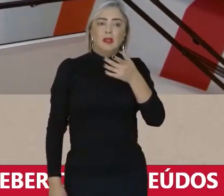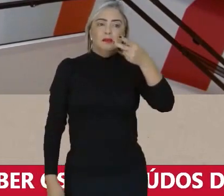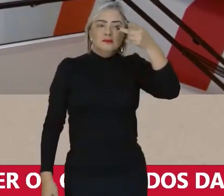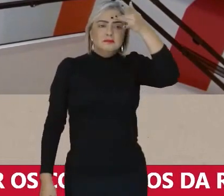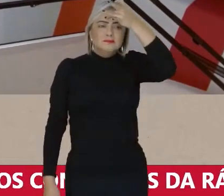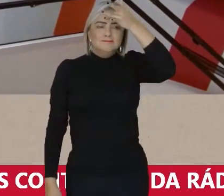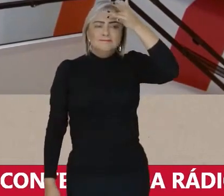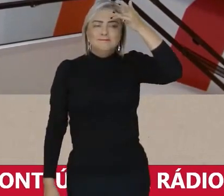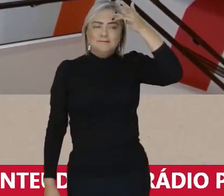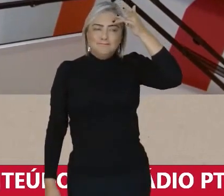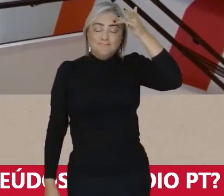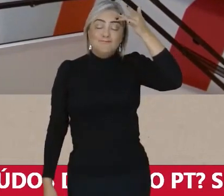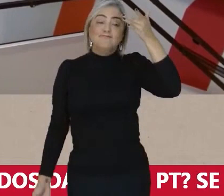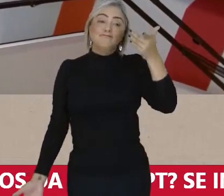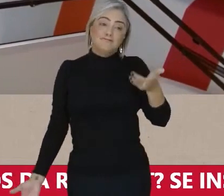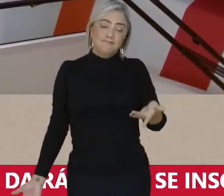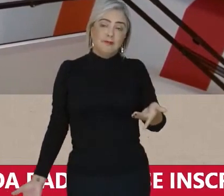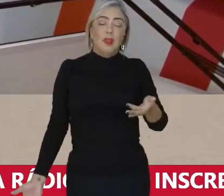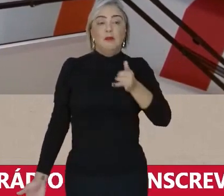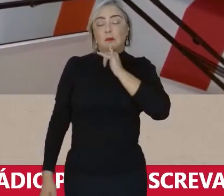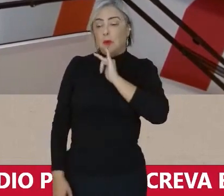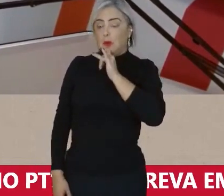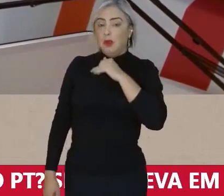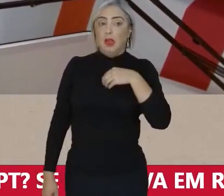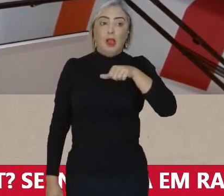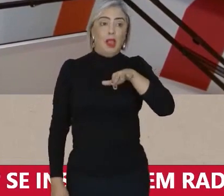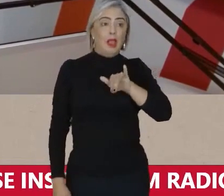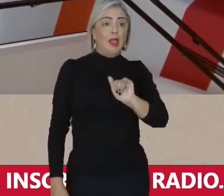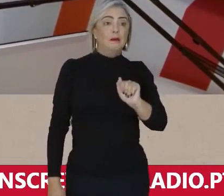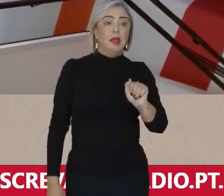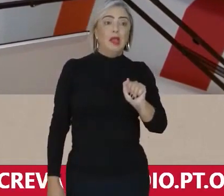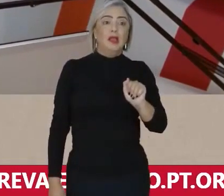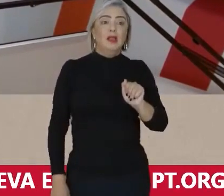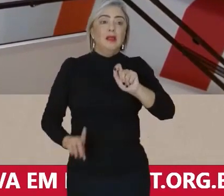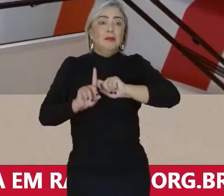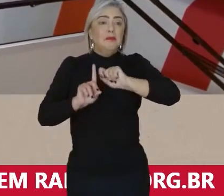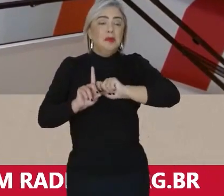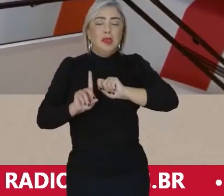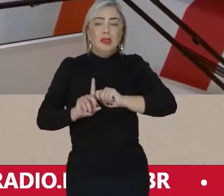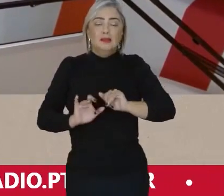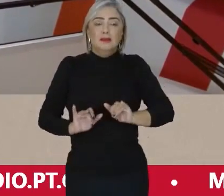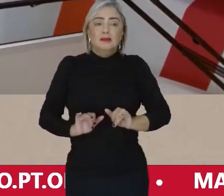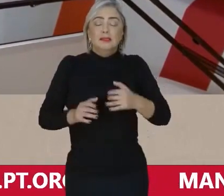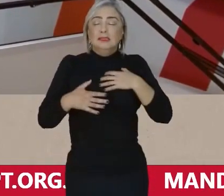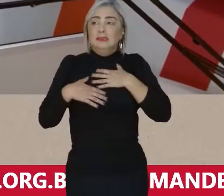mental, né? Por exemplo, a Mayra mesmo, durante meses, ela fez